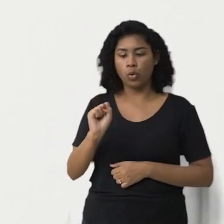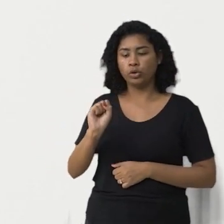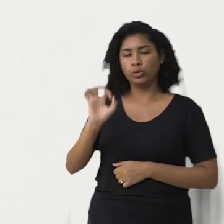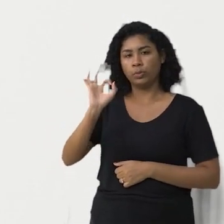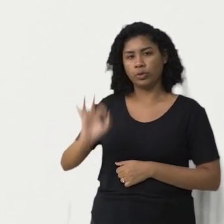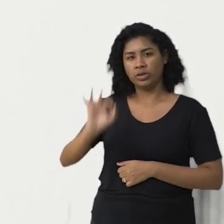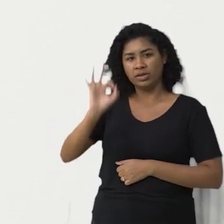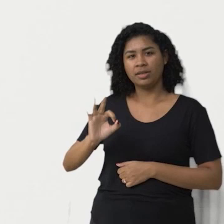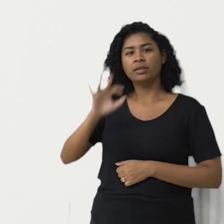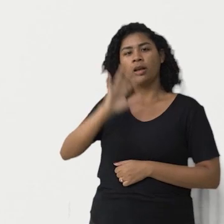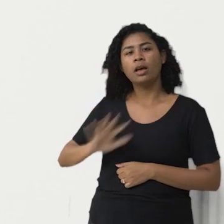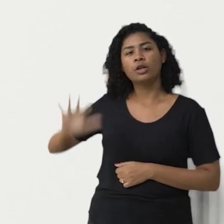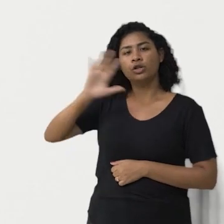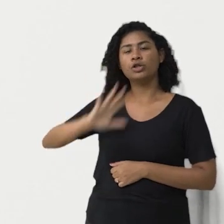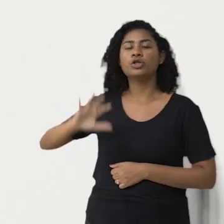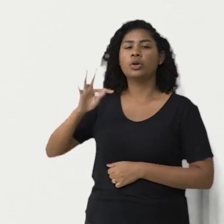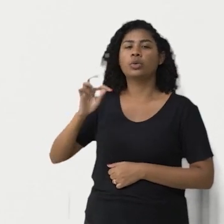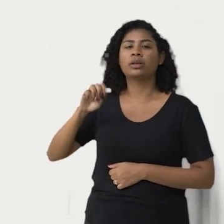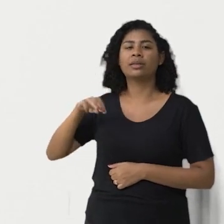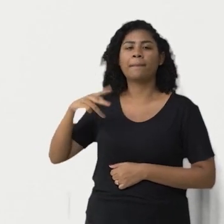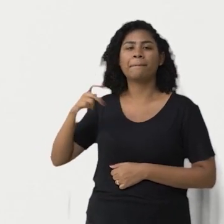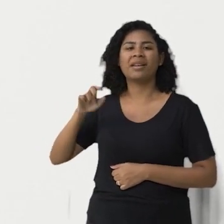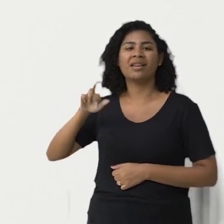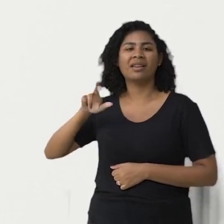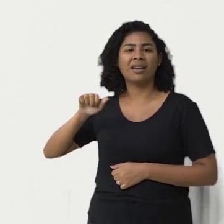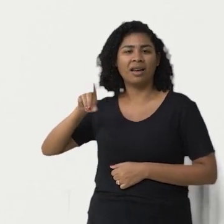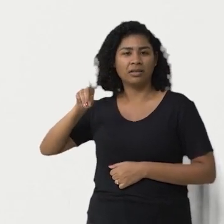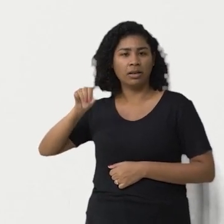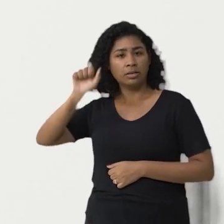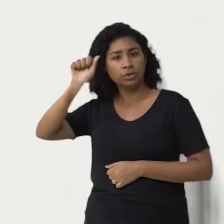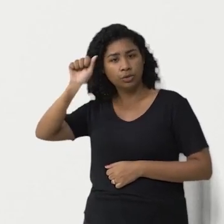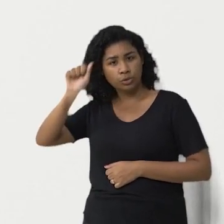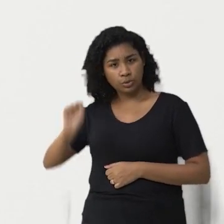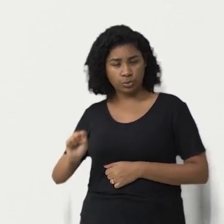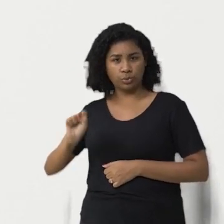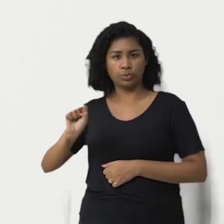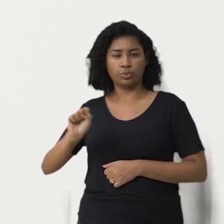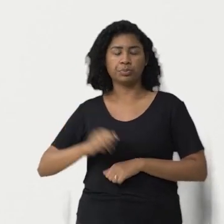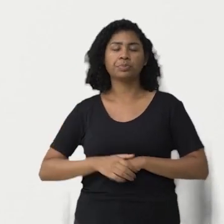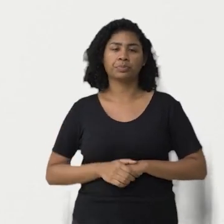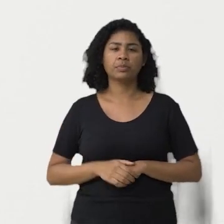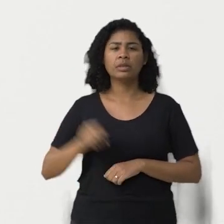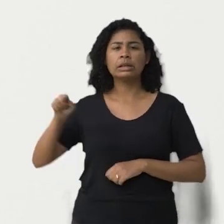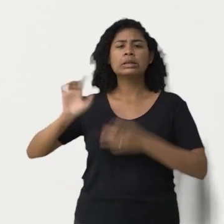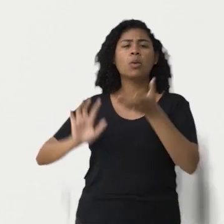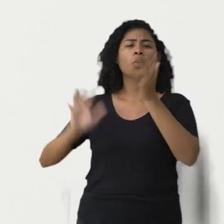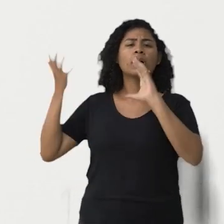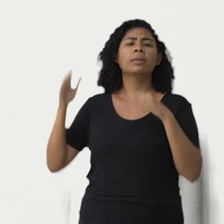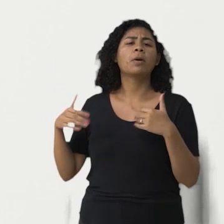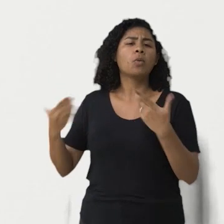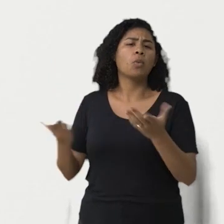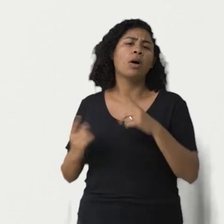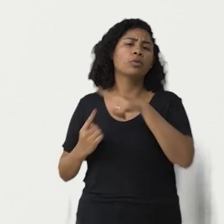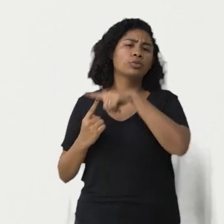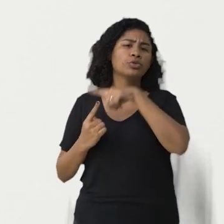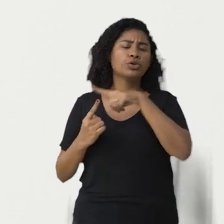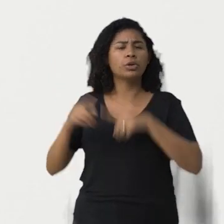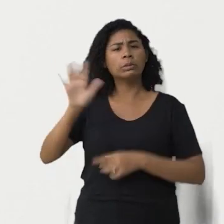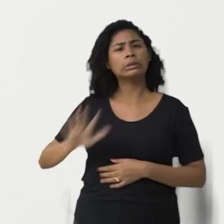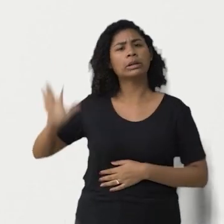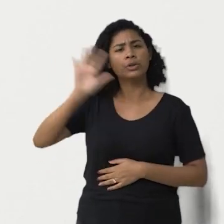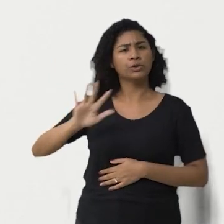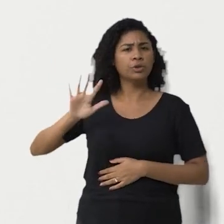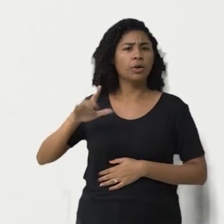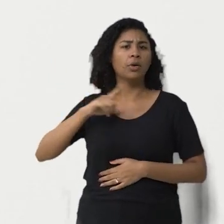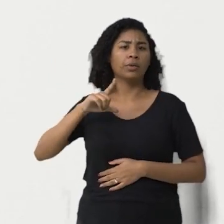zona temperada sul. E qual vai ser o tipo de clima que acaba prevalecendo nessa região, nessa área